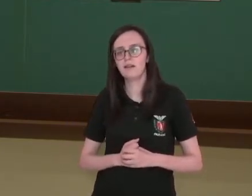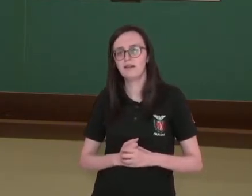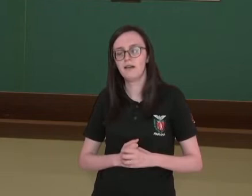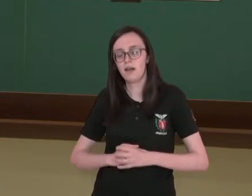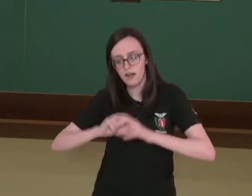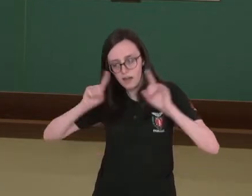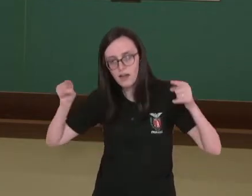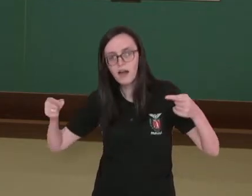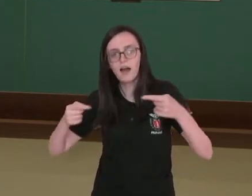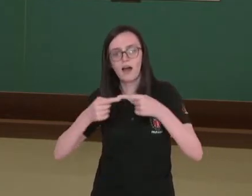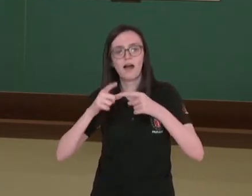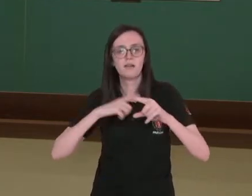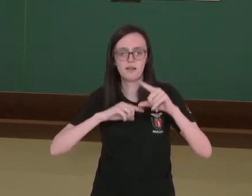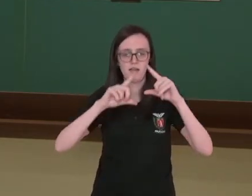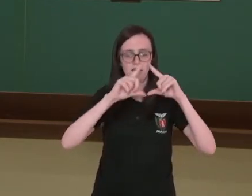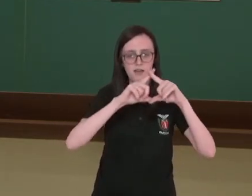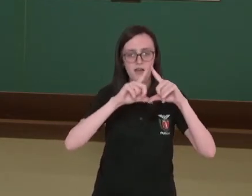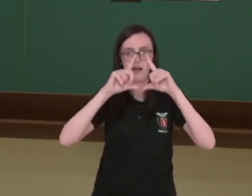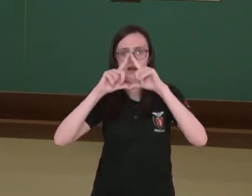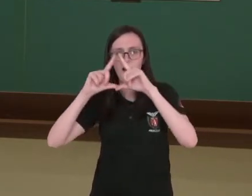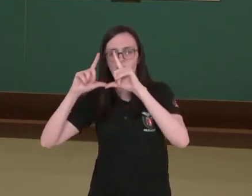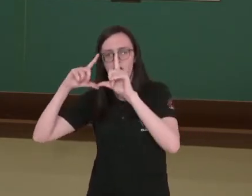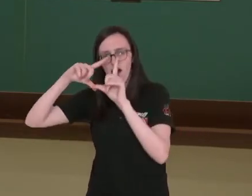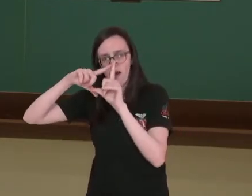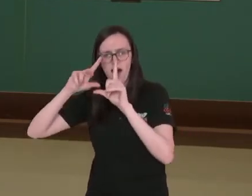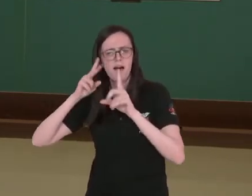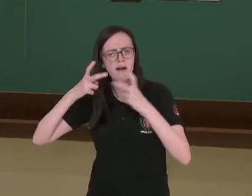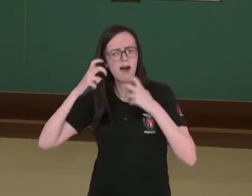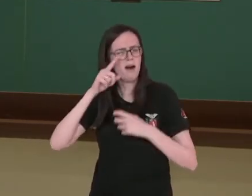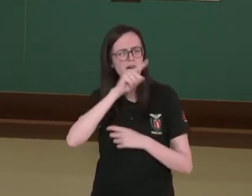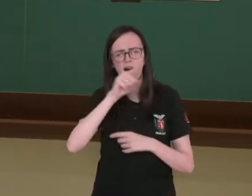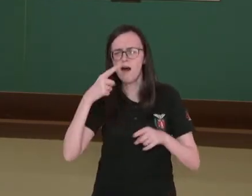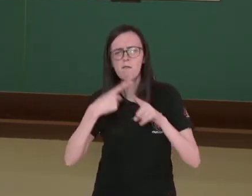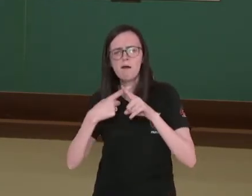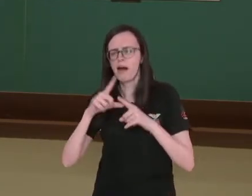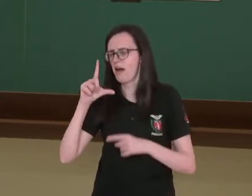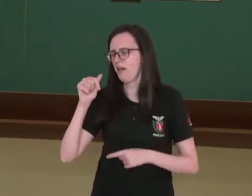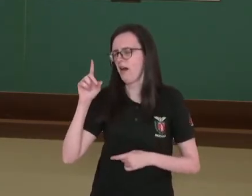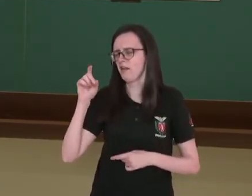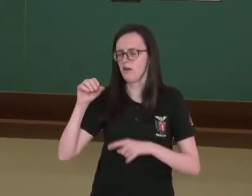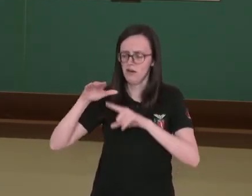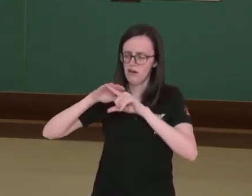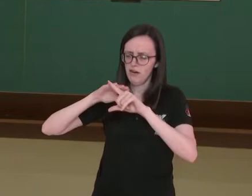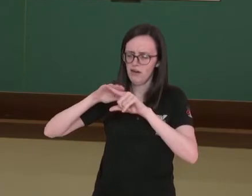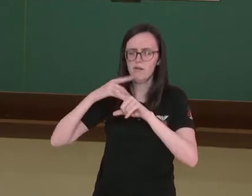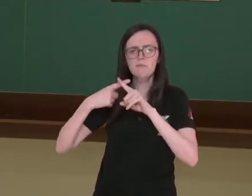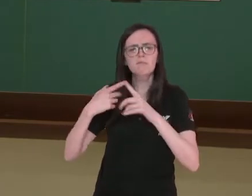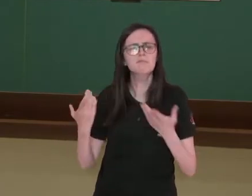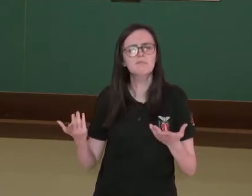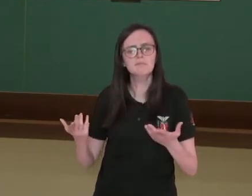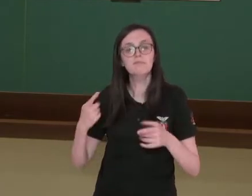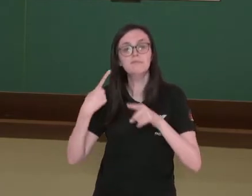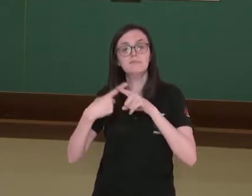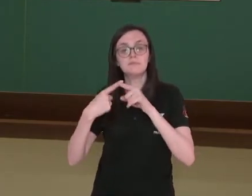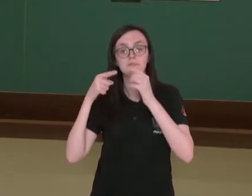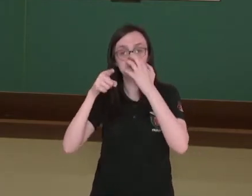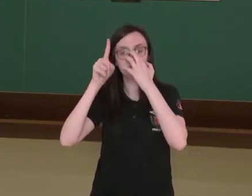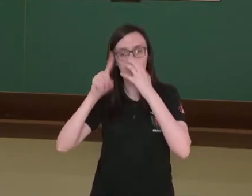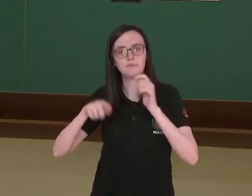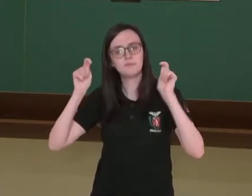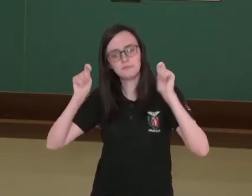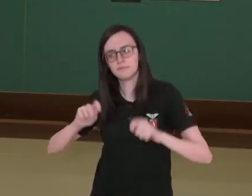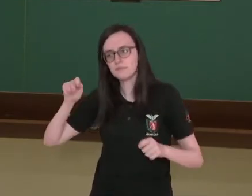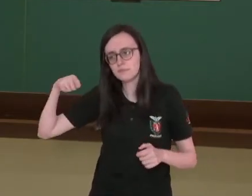seus lados. Ah, professora, mas por que você está falando de acordo com os seus lados? Sim, porque ele também pode ser caracterizado, ele pode